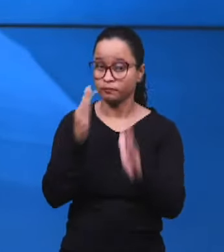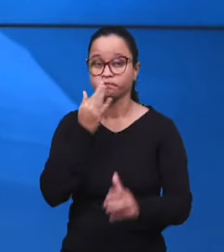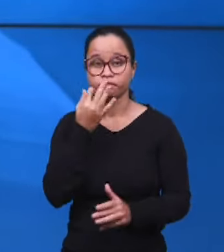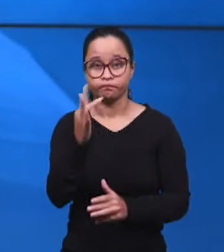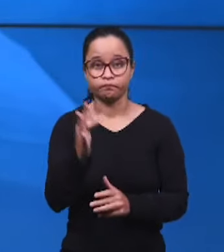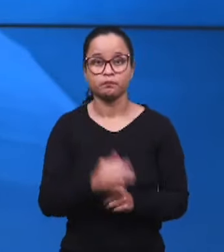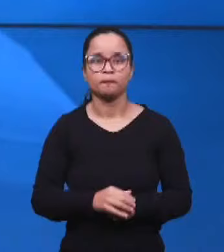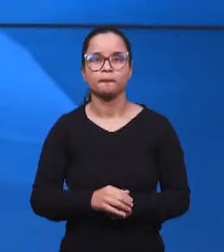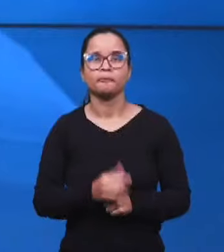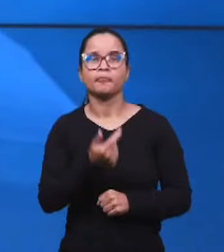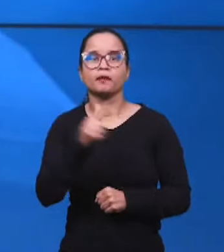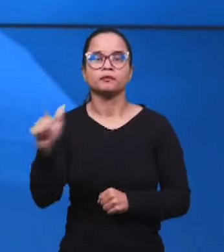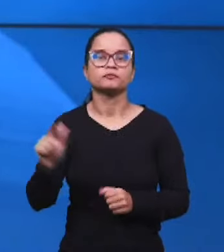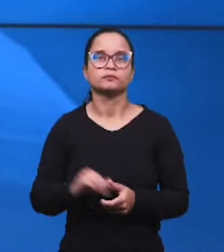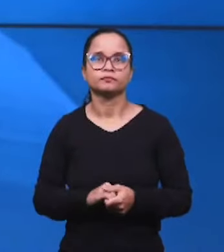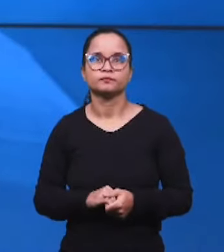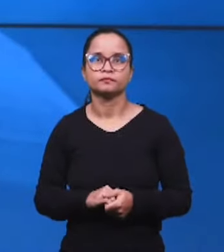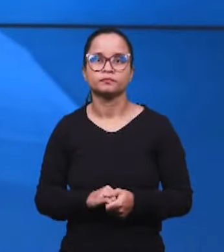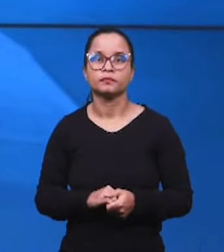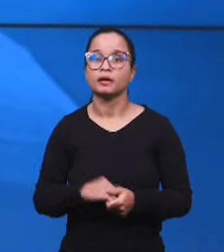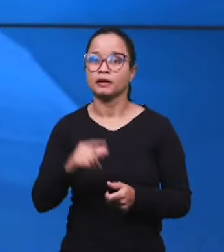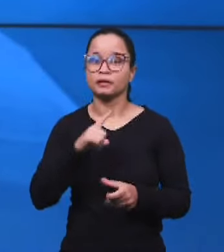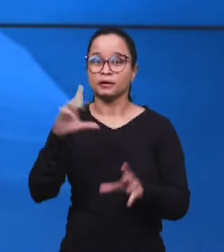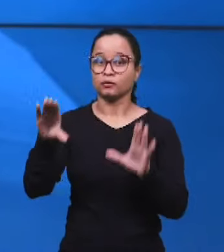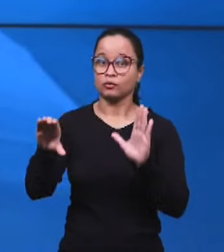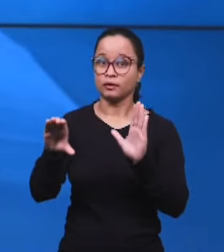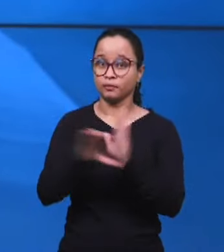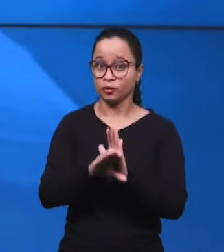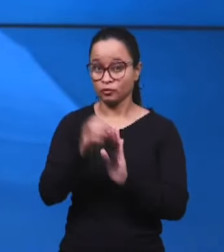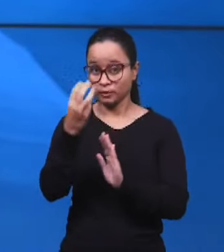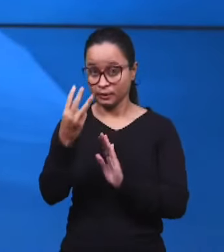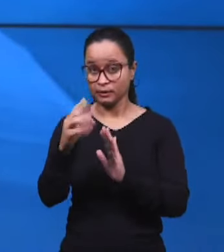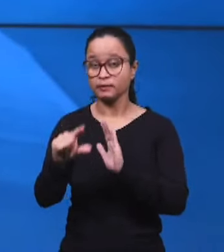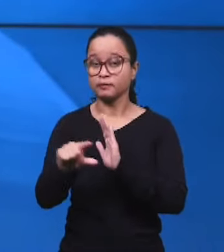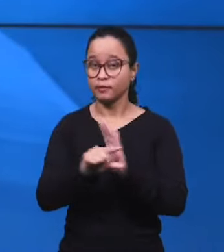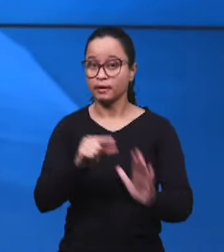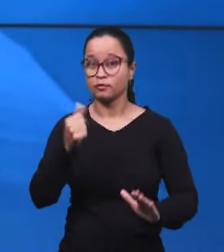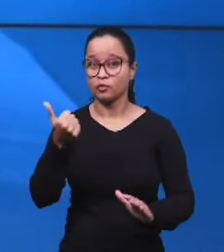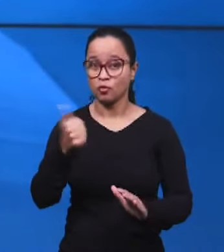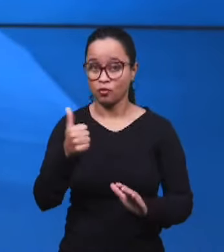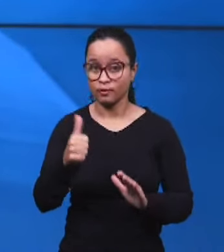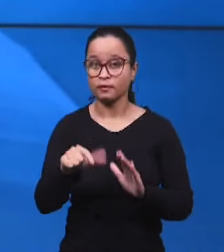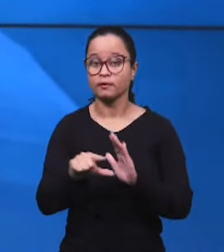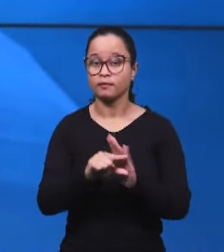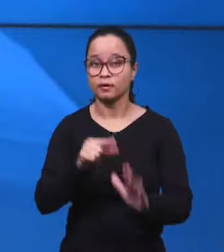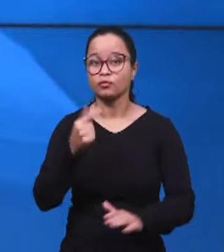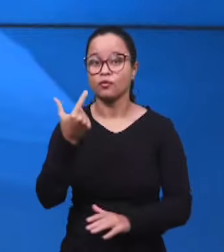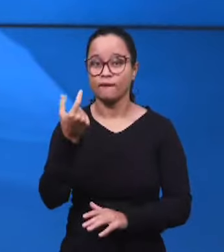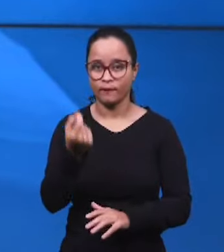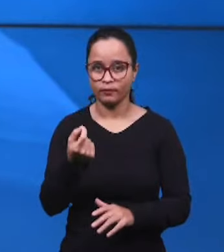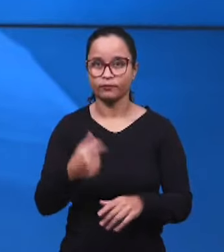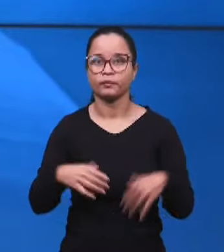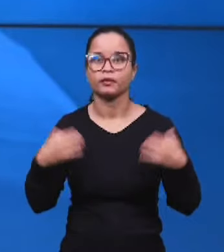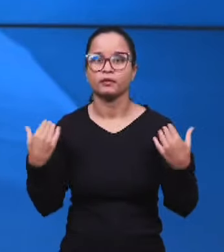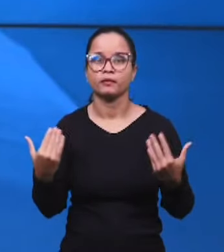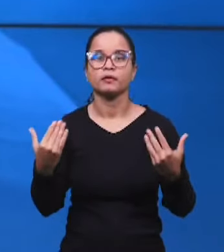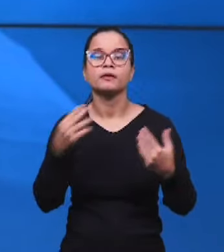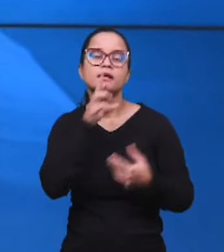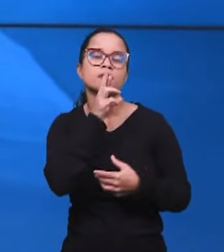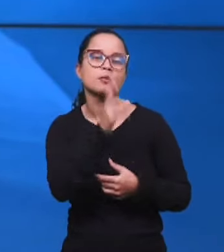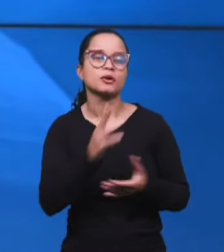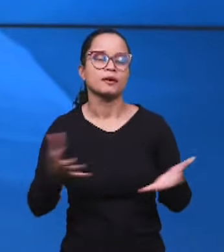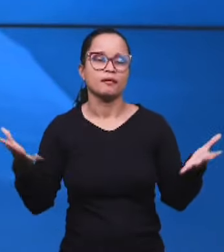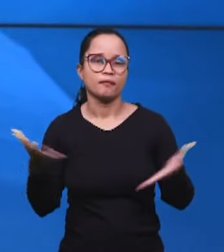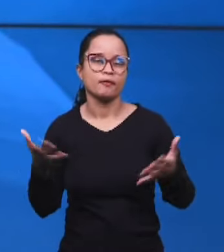em outras expressões, aquelas que estão no capítulo 3 agora, verso 11 e verso 20. E quem vai nos dar esta resposta